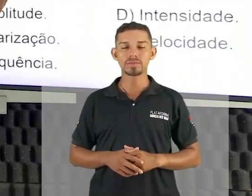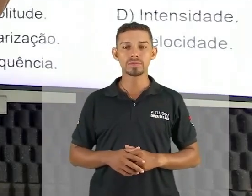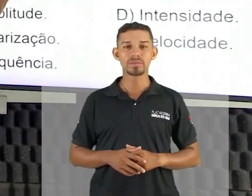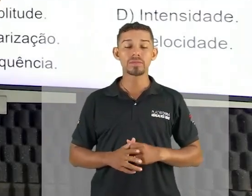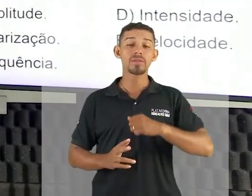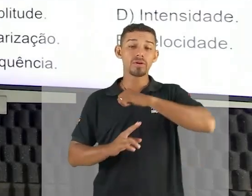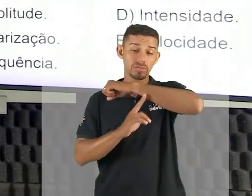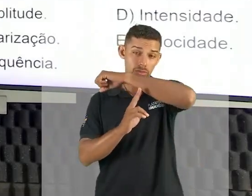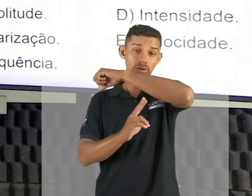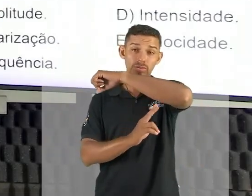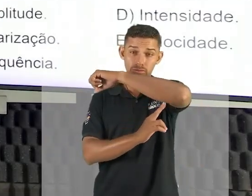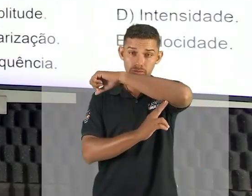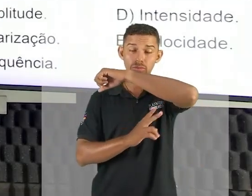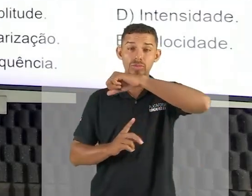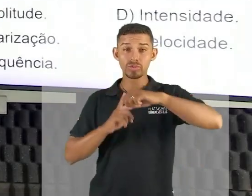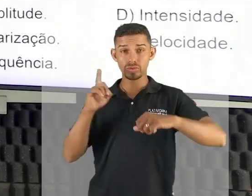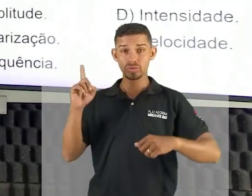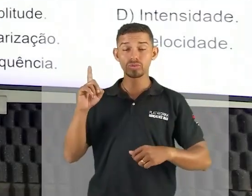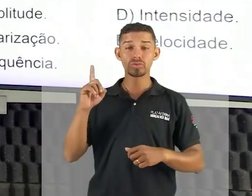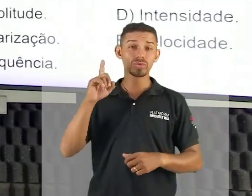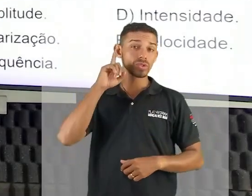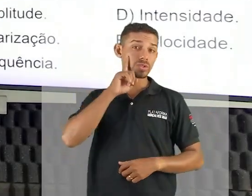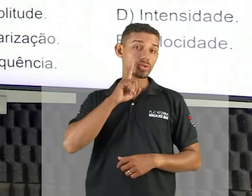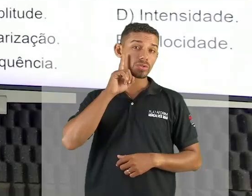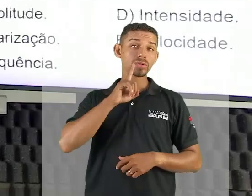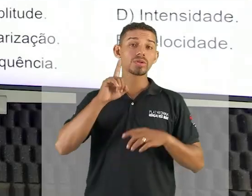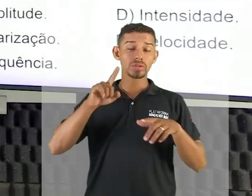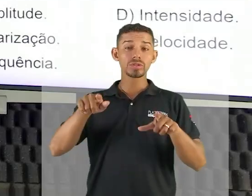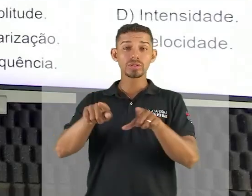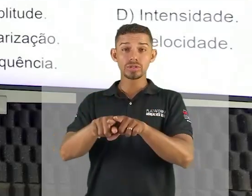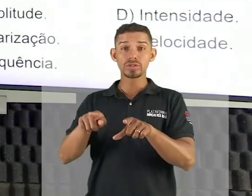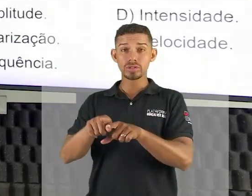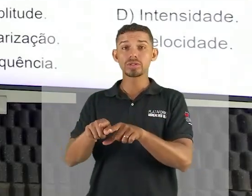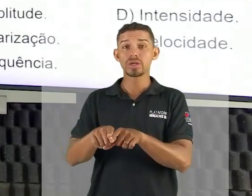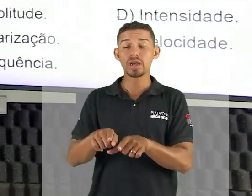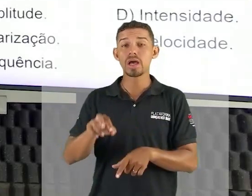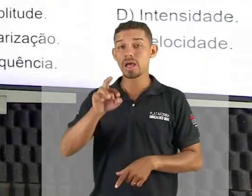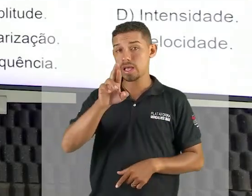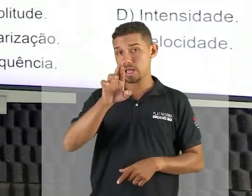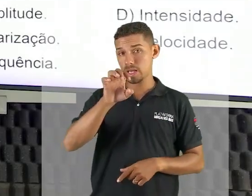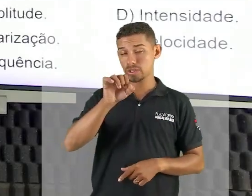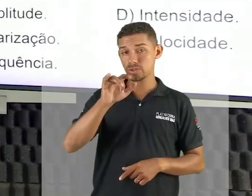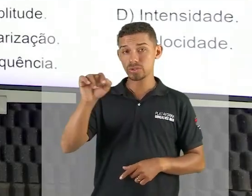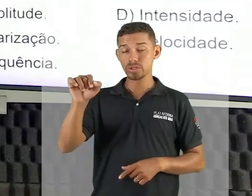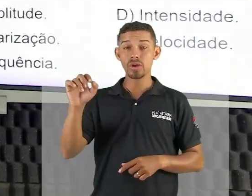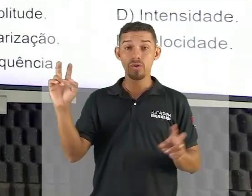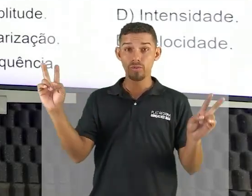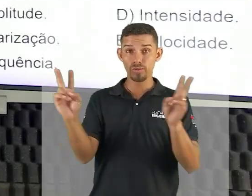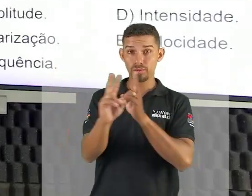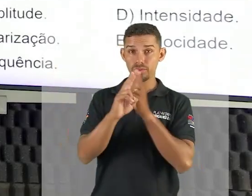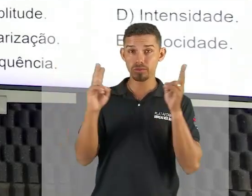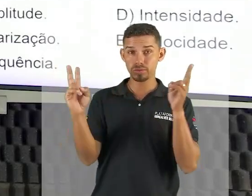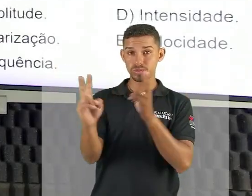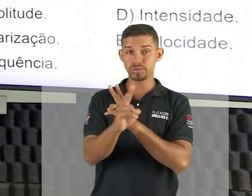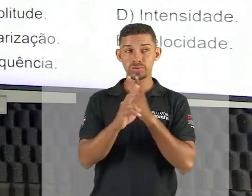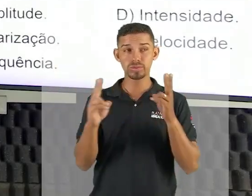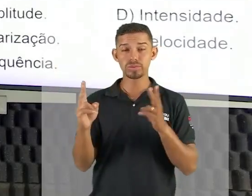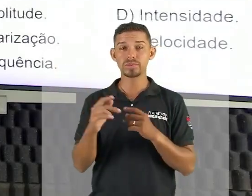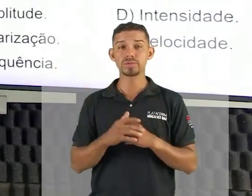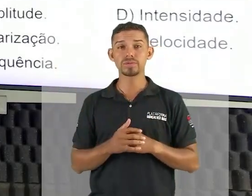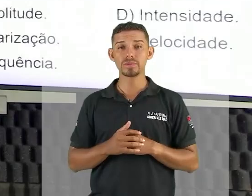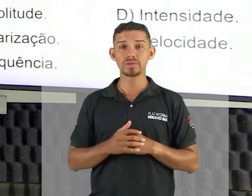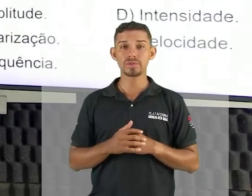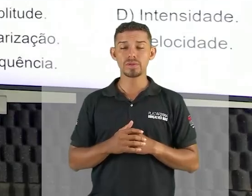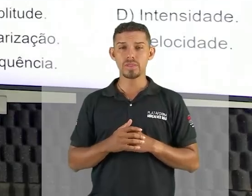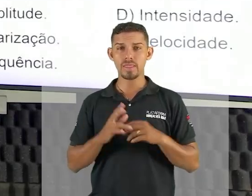ponte nos Estados Unidos ela já entrou em ressonância com o vento a frequência de vibração a